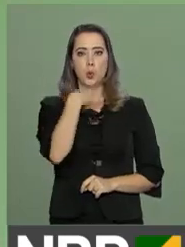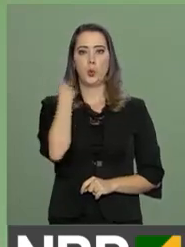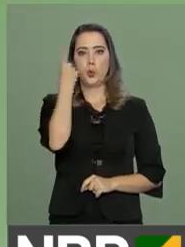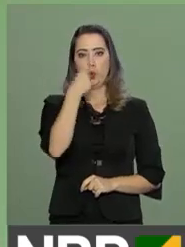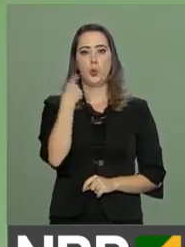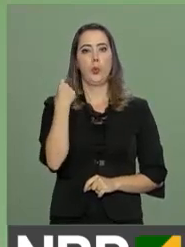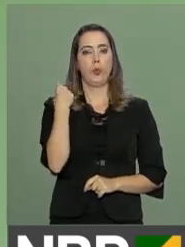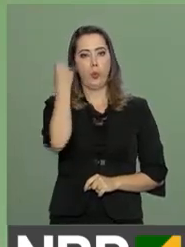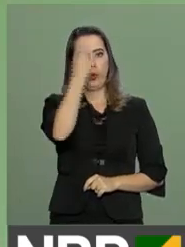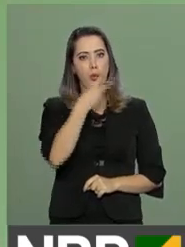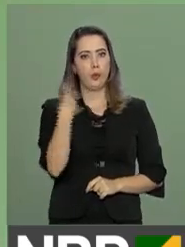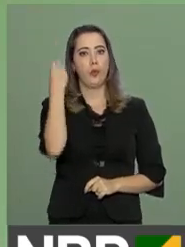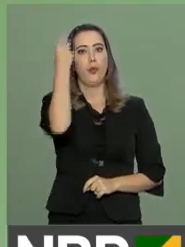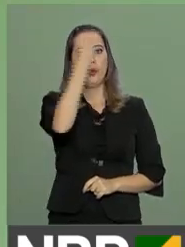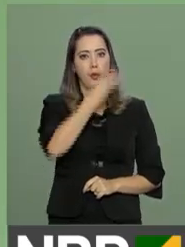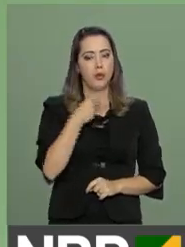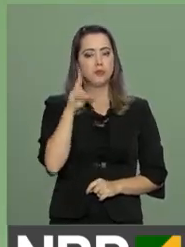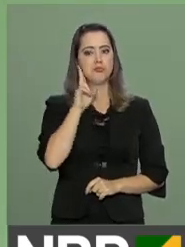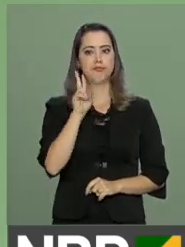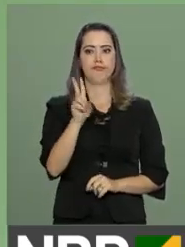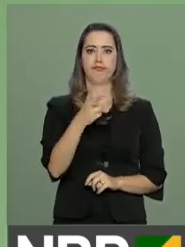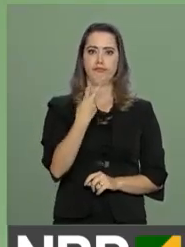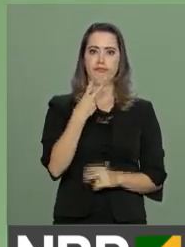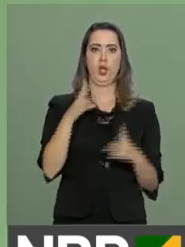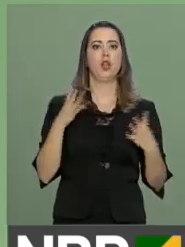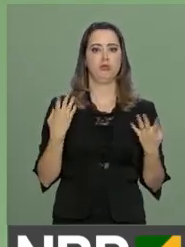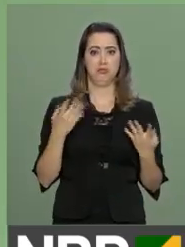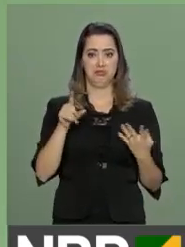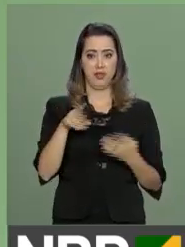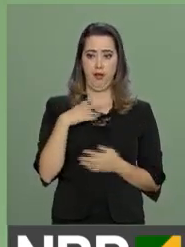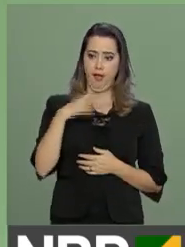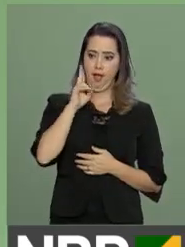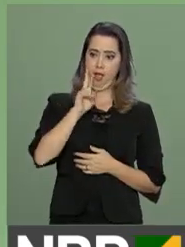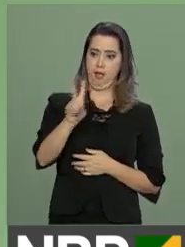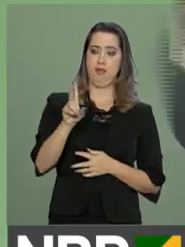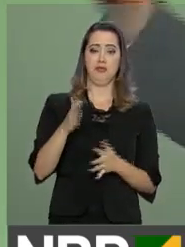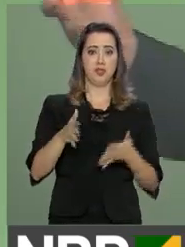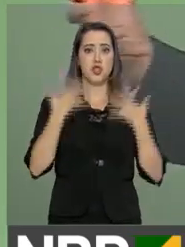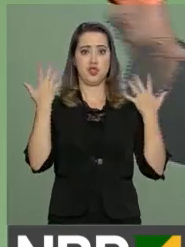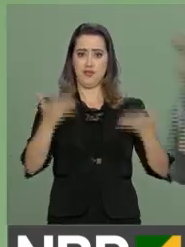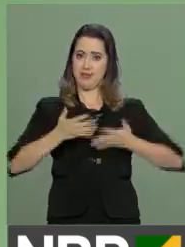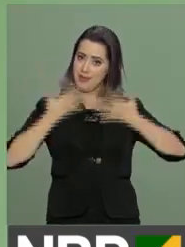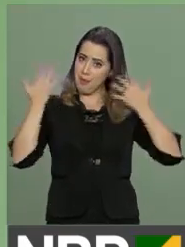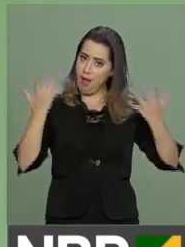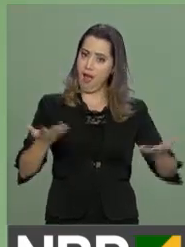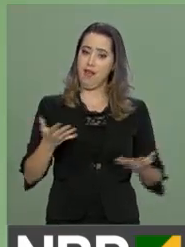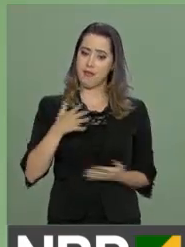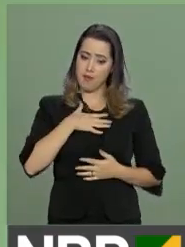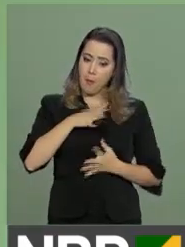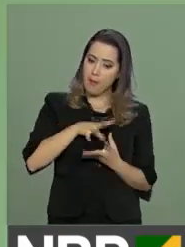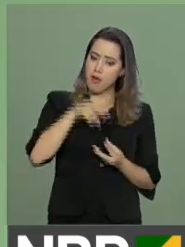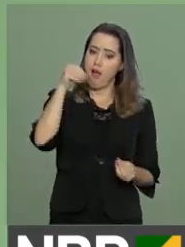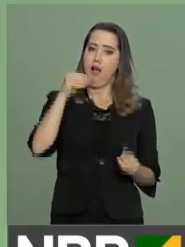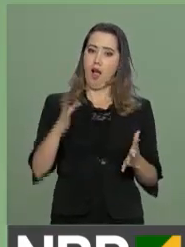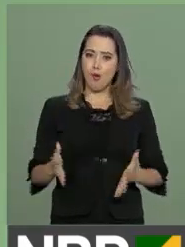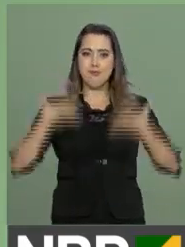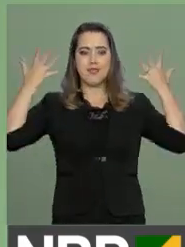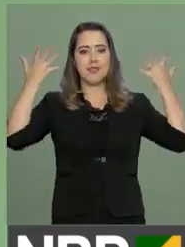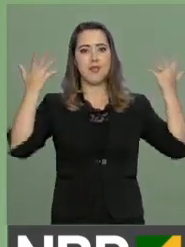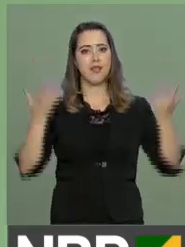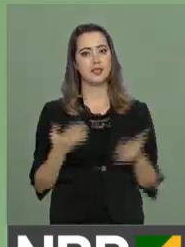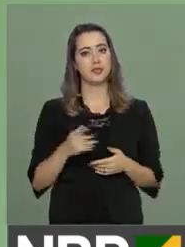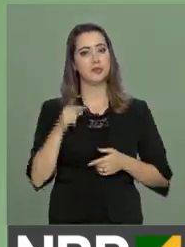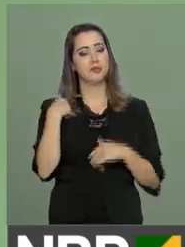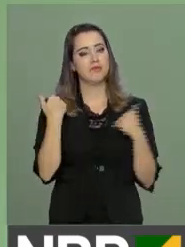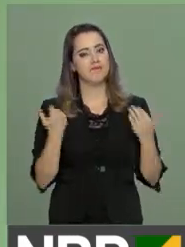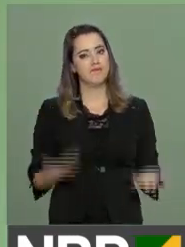horas para nos ouvir, eu digo, eu estou com a ânima animada, eu estou com a alma para cima, não é?